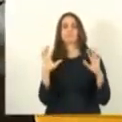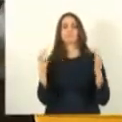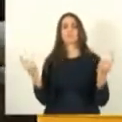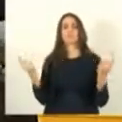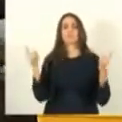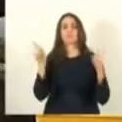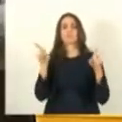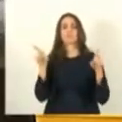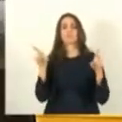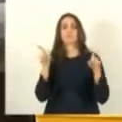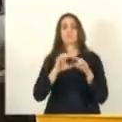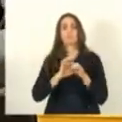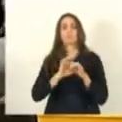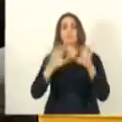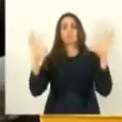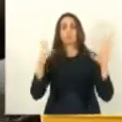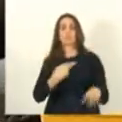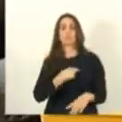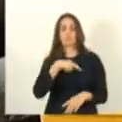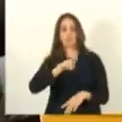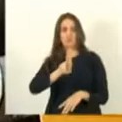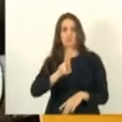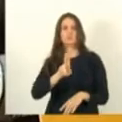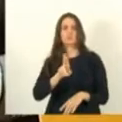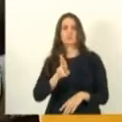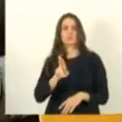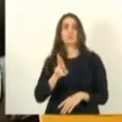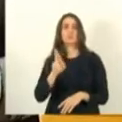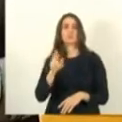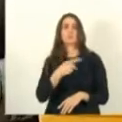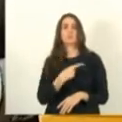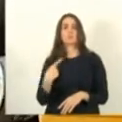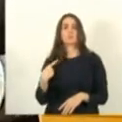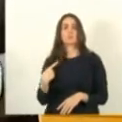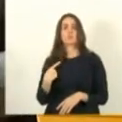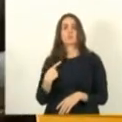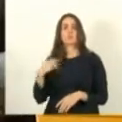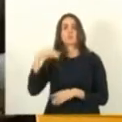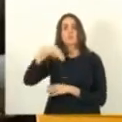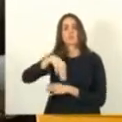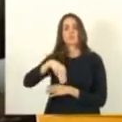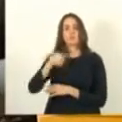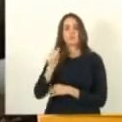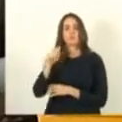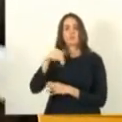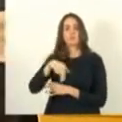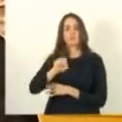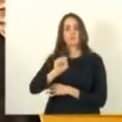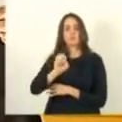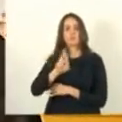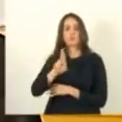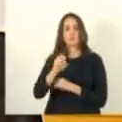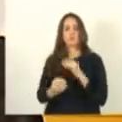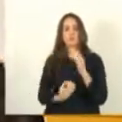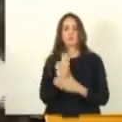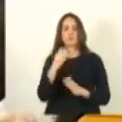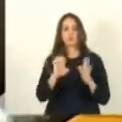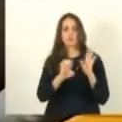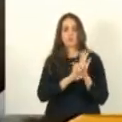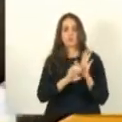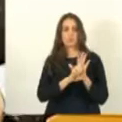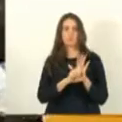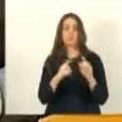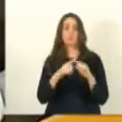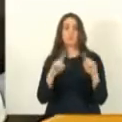essa liberdade religiosa que o deputado Marcos Mansur construiu através desse estatuto. Portanto, como